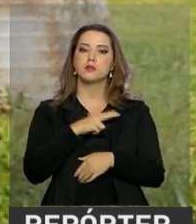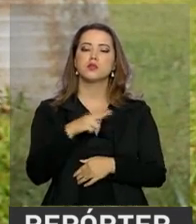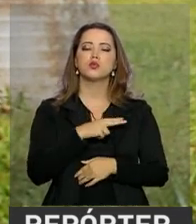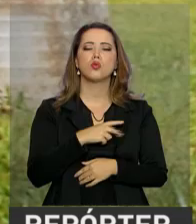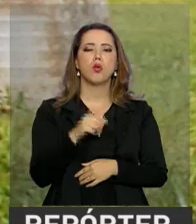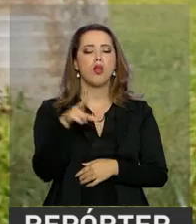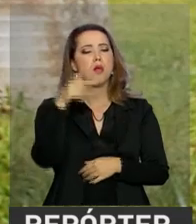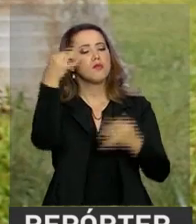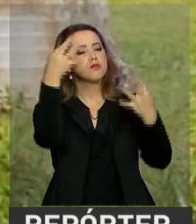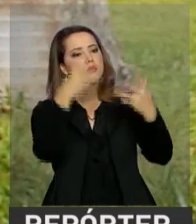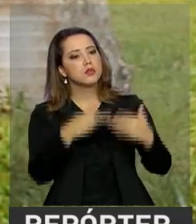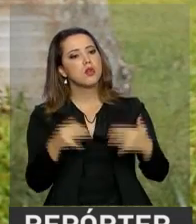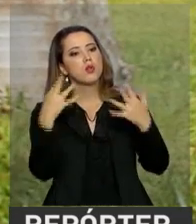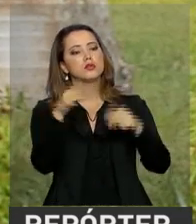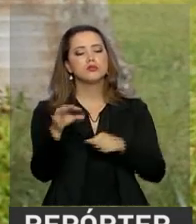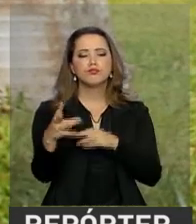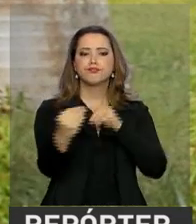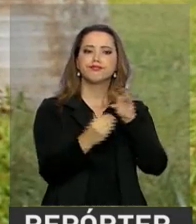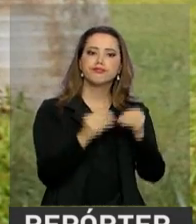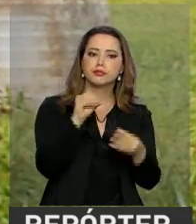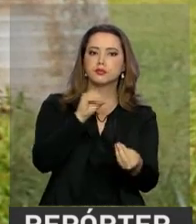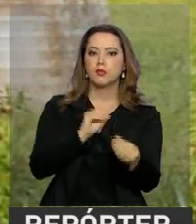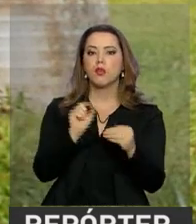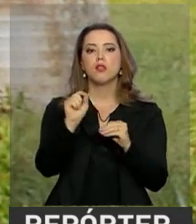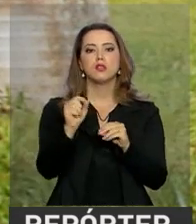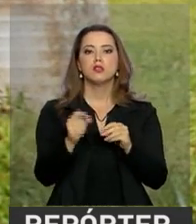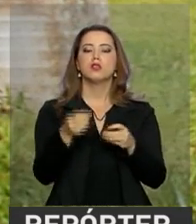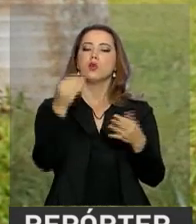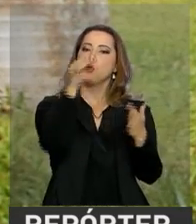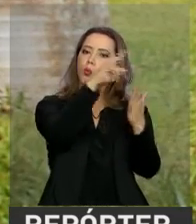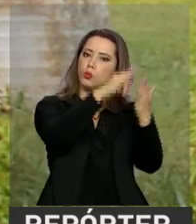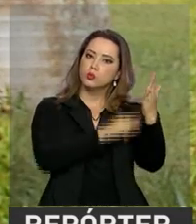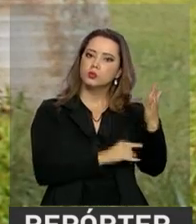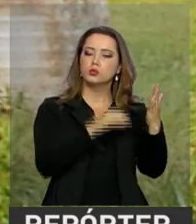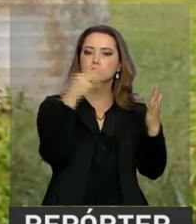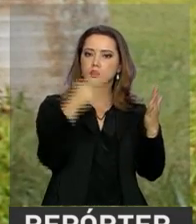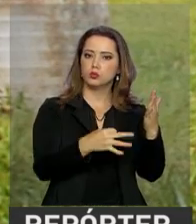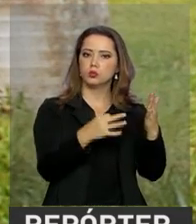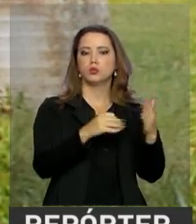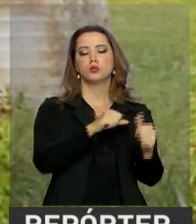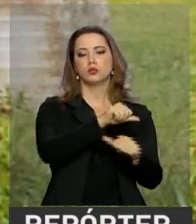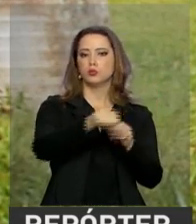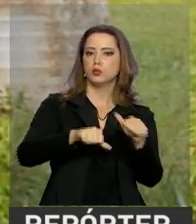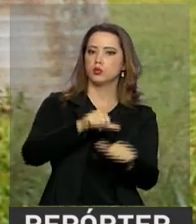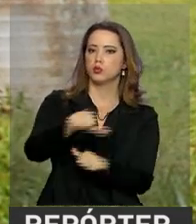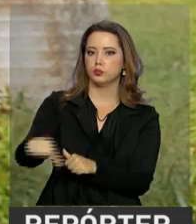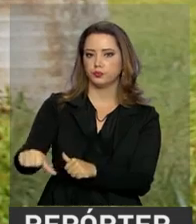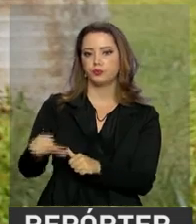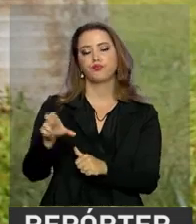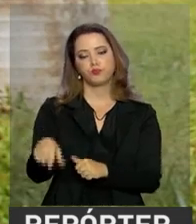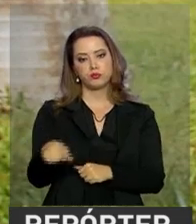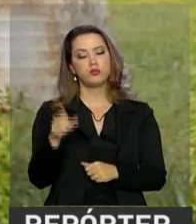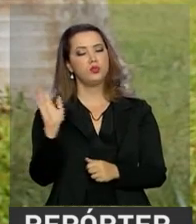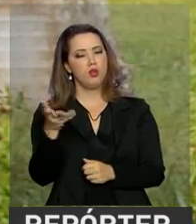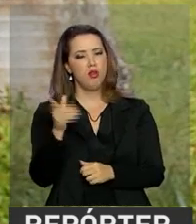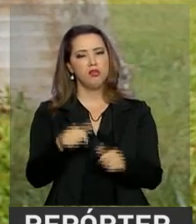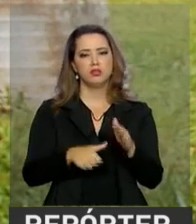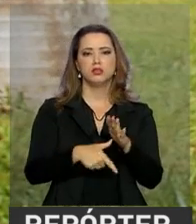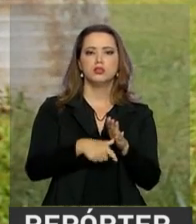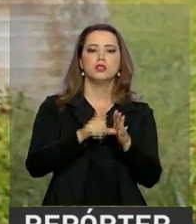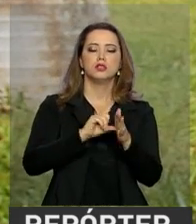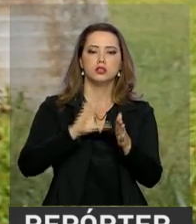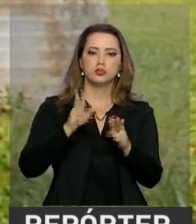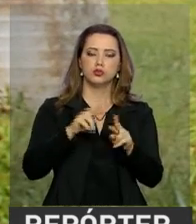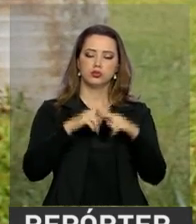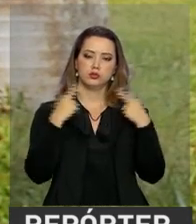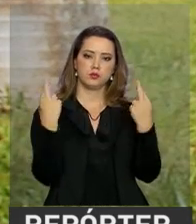esclarecer e debater o edital das concessões já foram realizadas audiências Nessas cidades nos dias 19